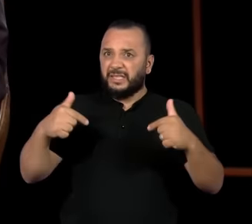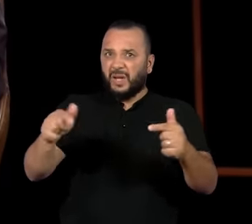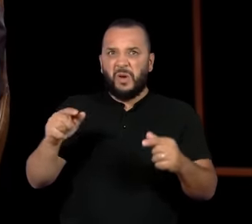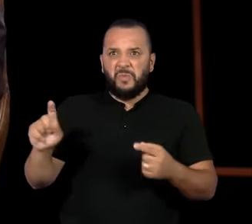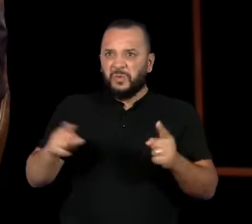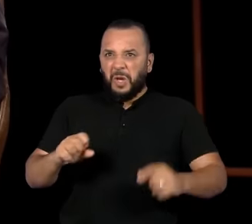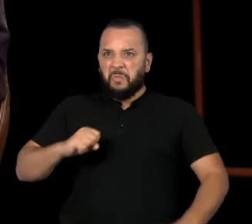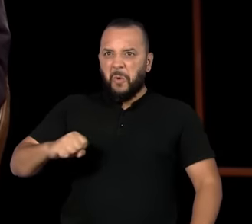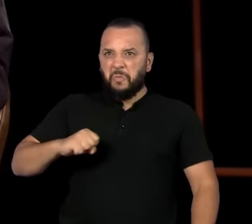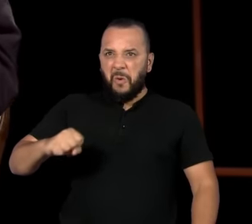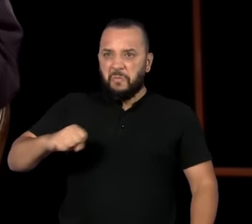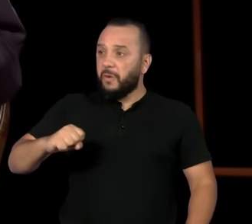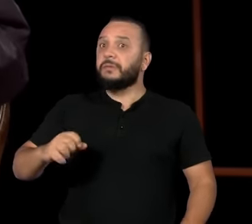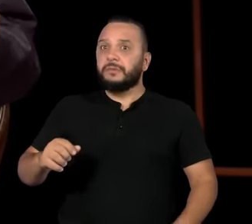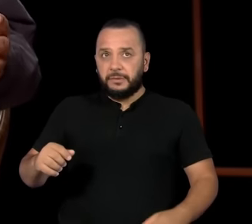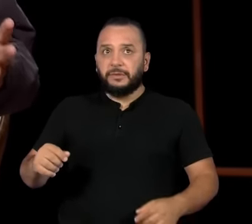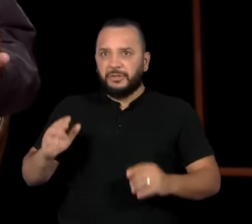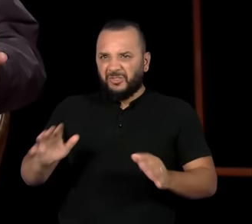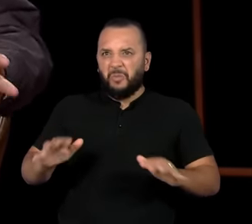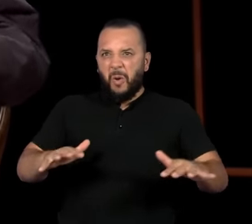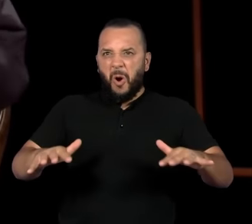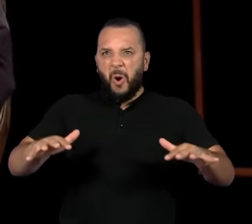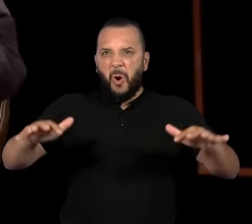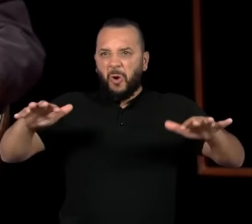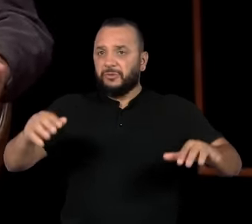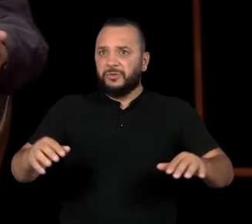música era adequada, porque a música fazia...